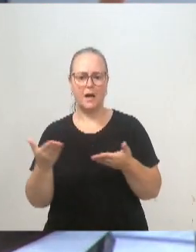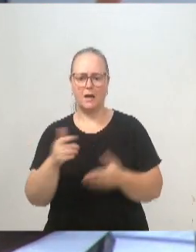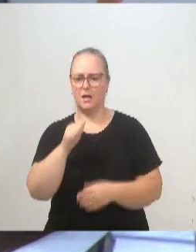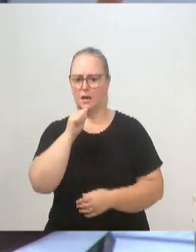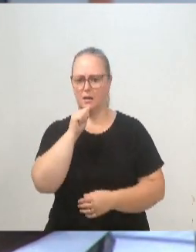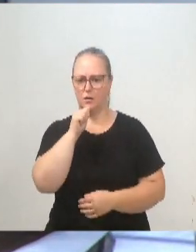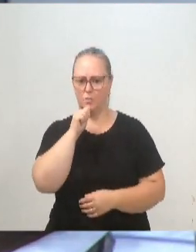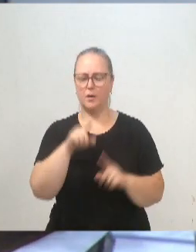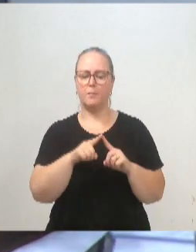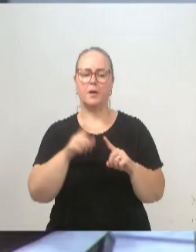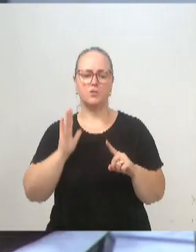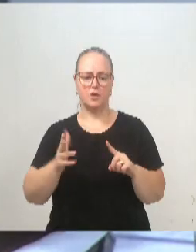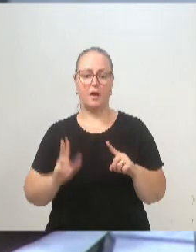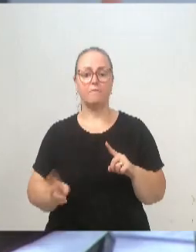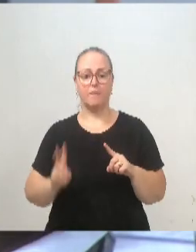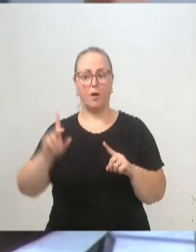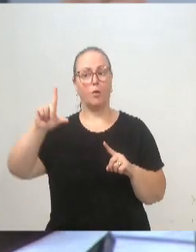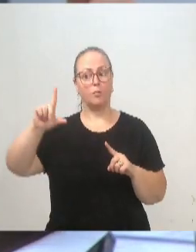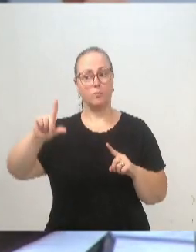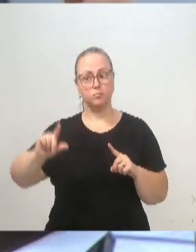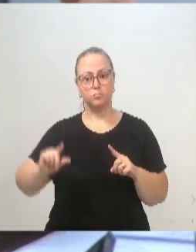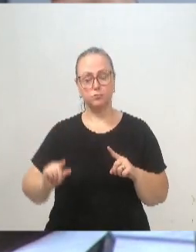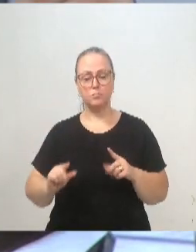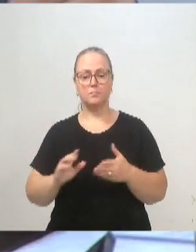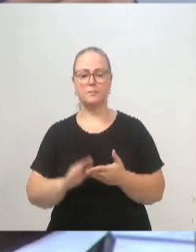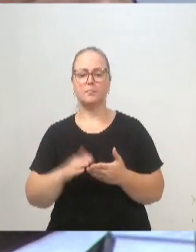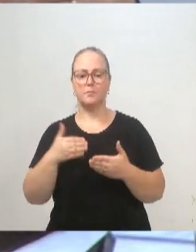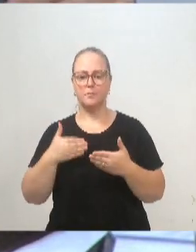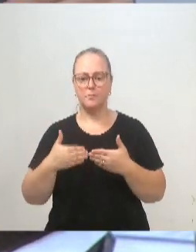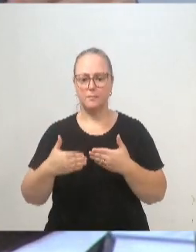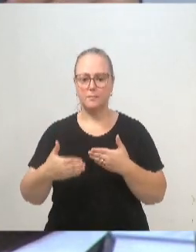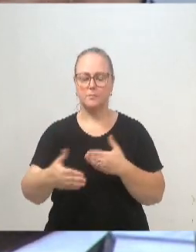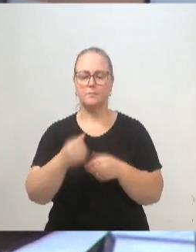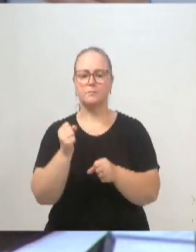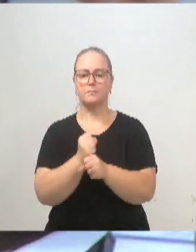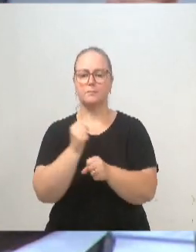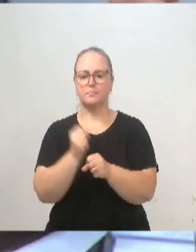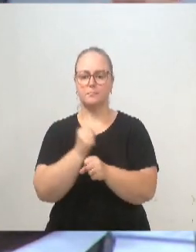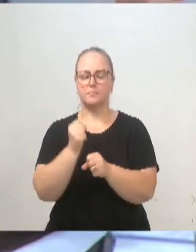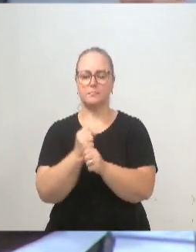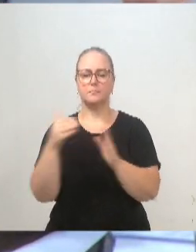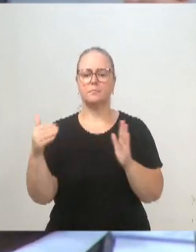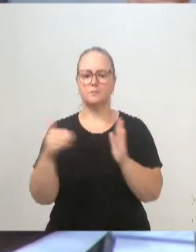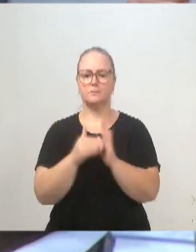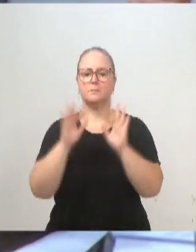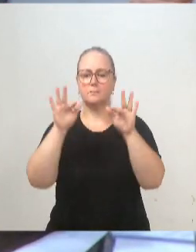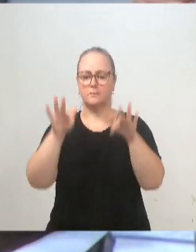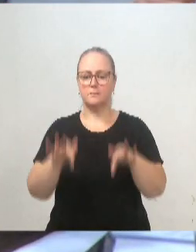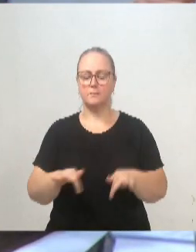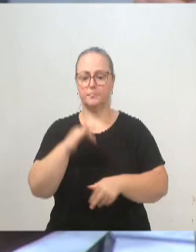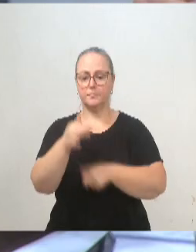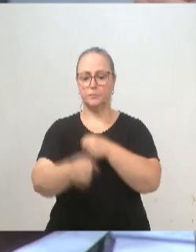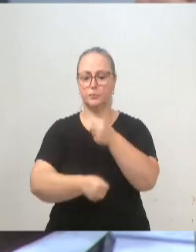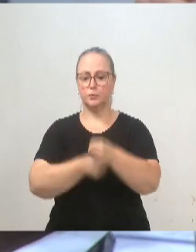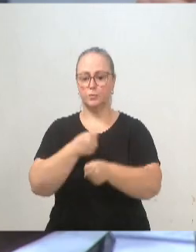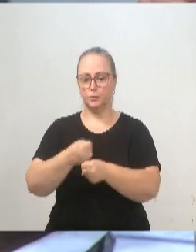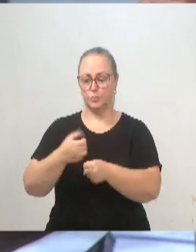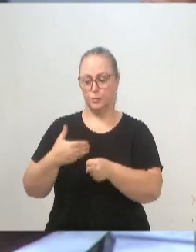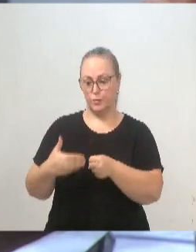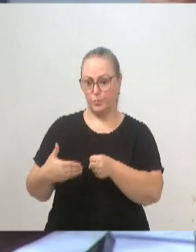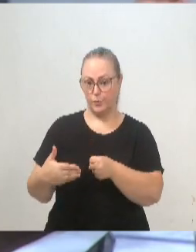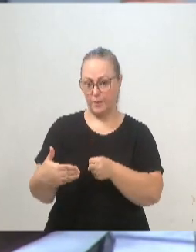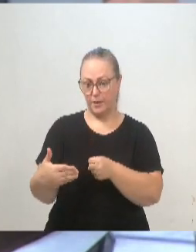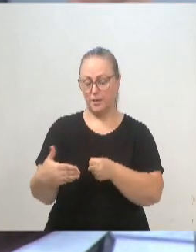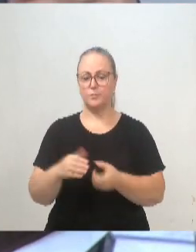é significativa. E veja, a construção que nós vamos fazer de aqui até o final do ano, ela vai